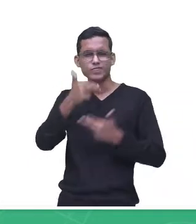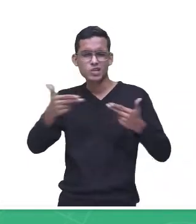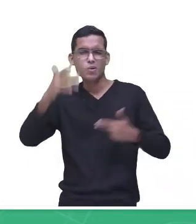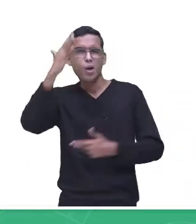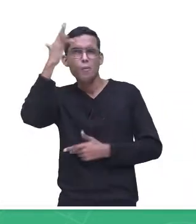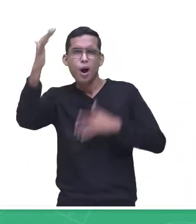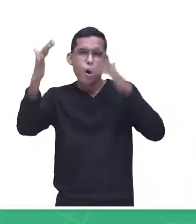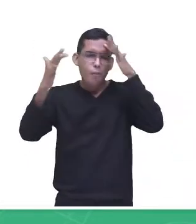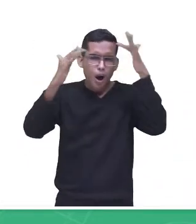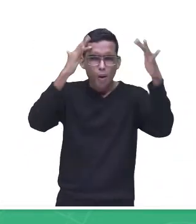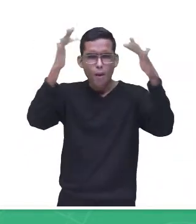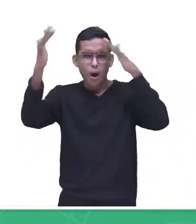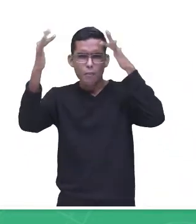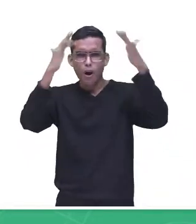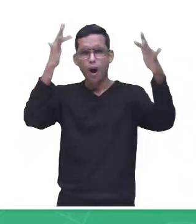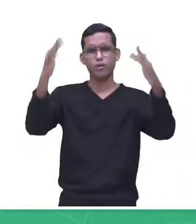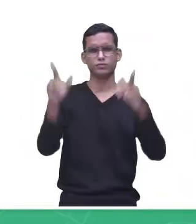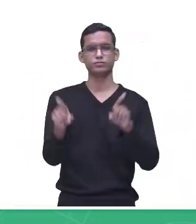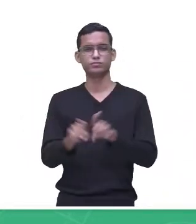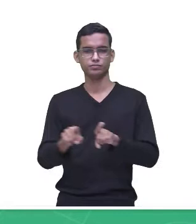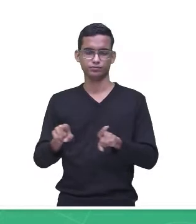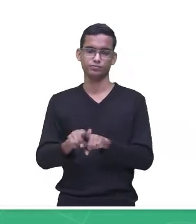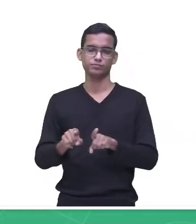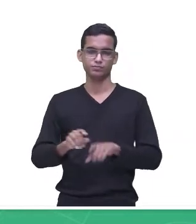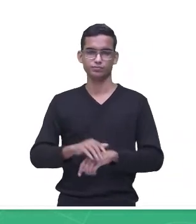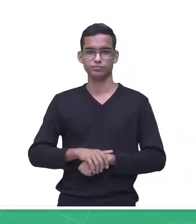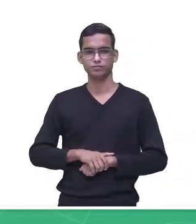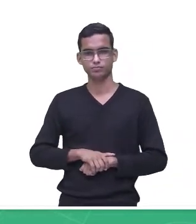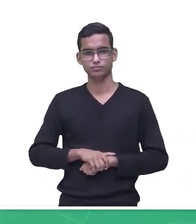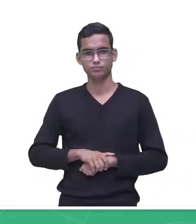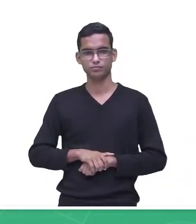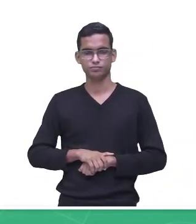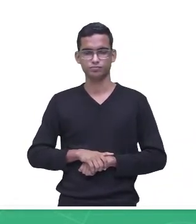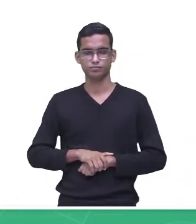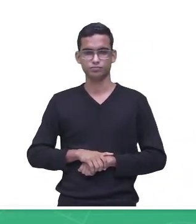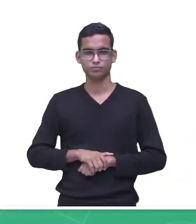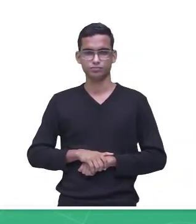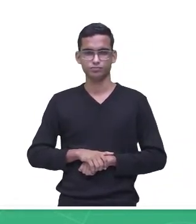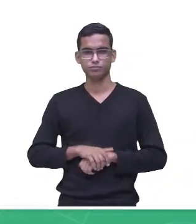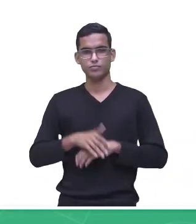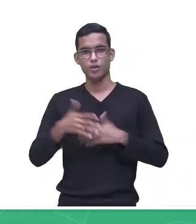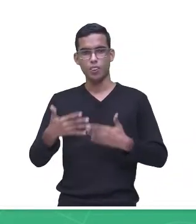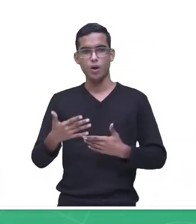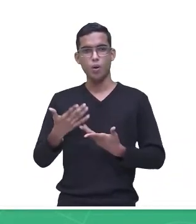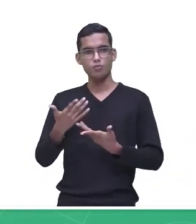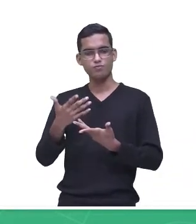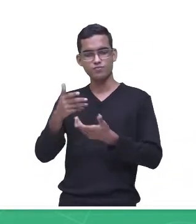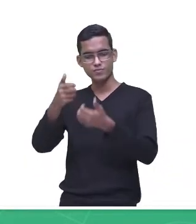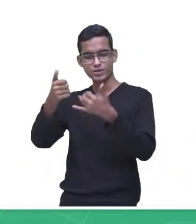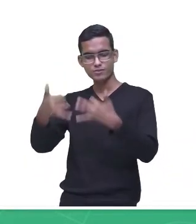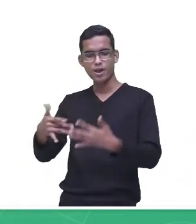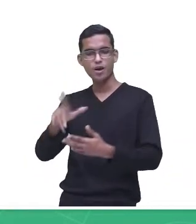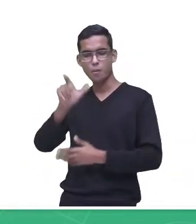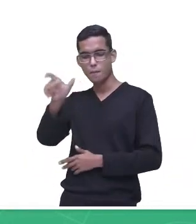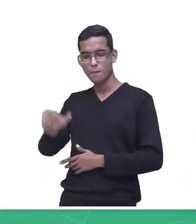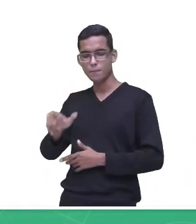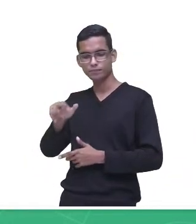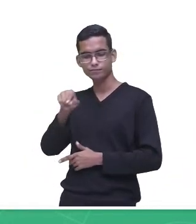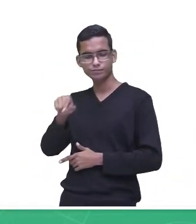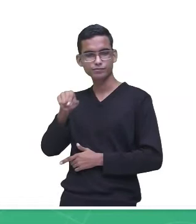seu famoso dualismo platônico, tá? Aqui Platão dá as bases para aqueles dois mundos que